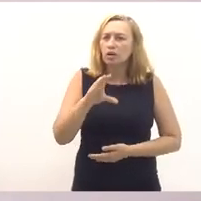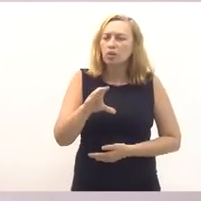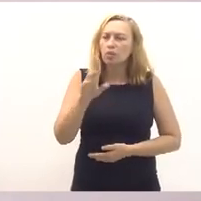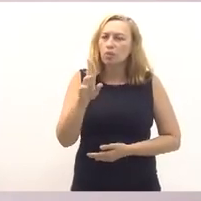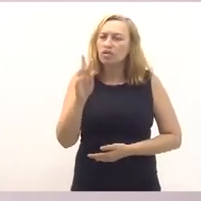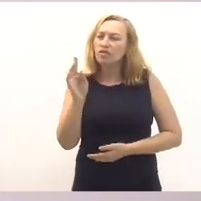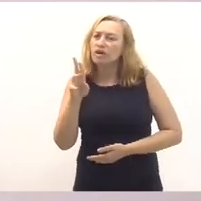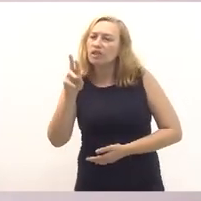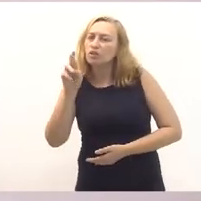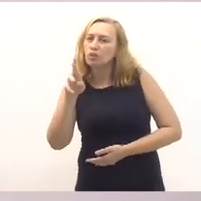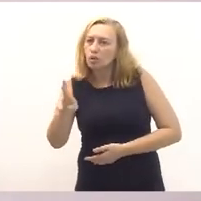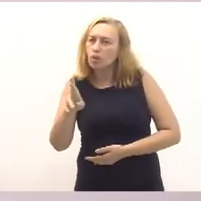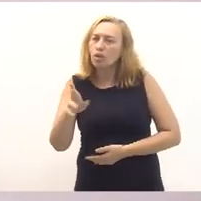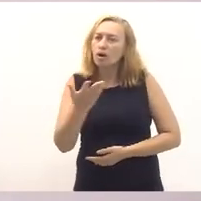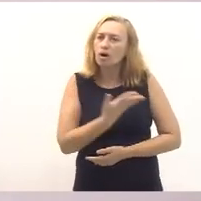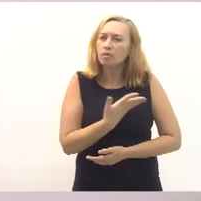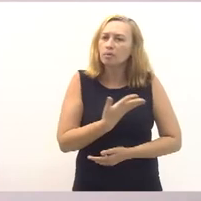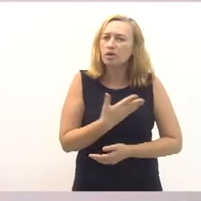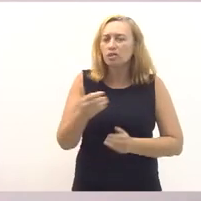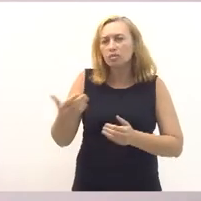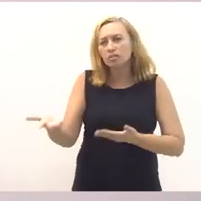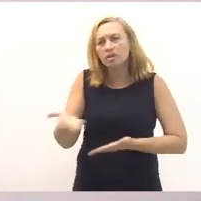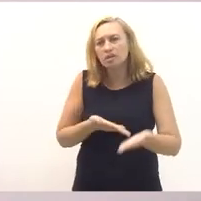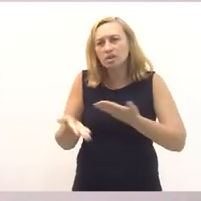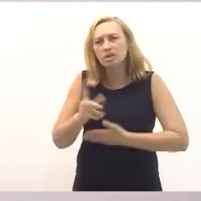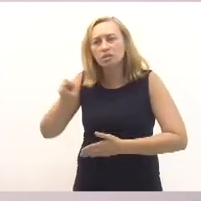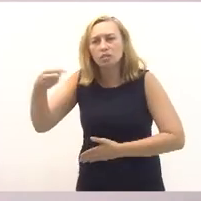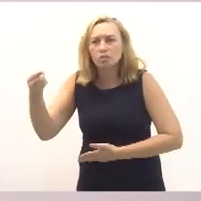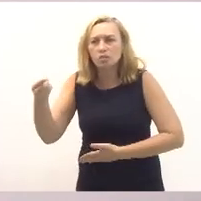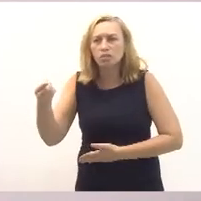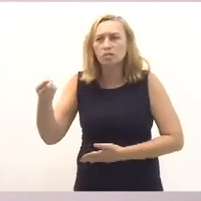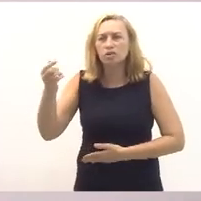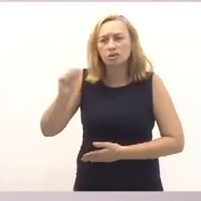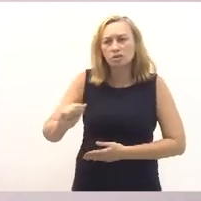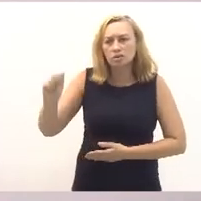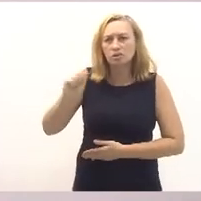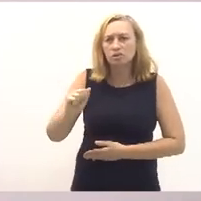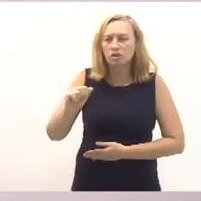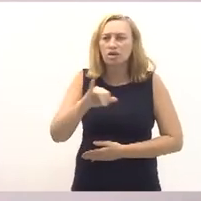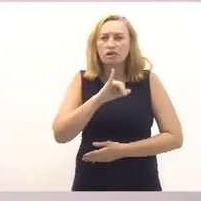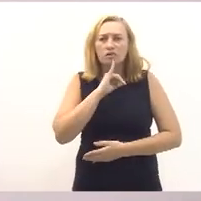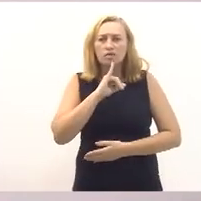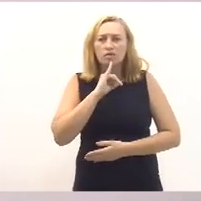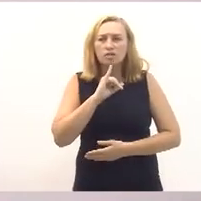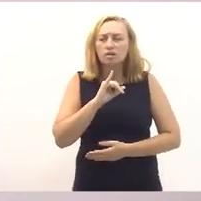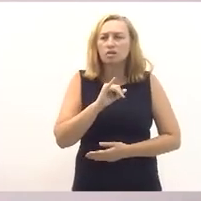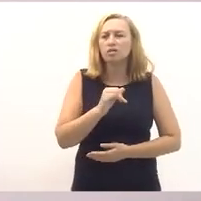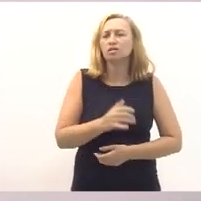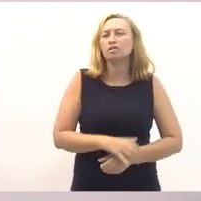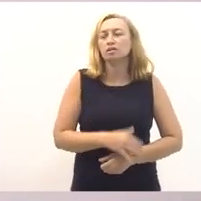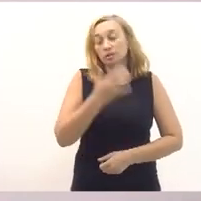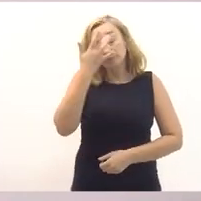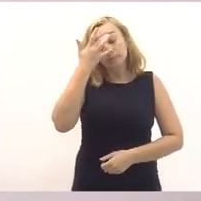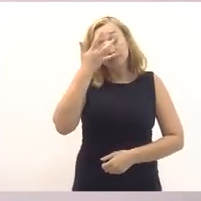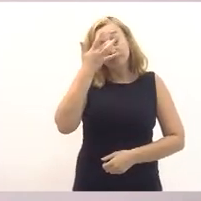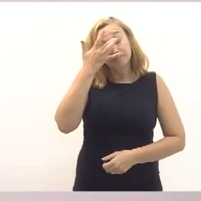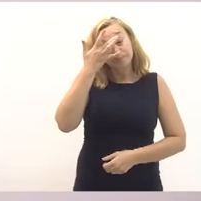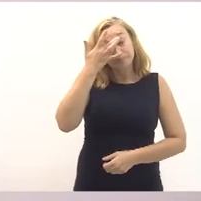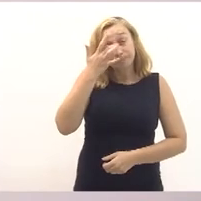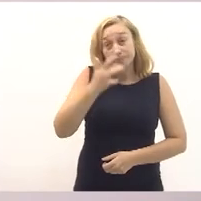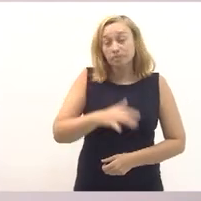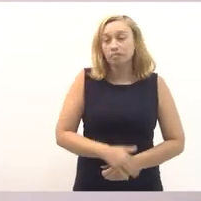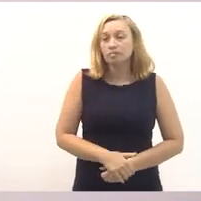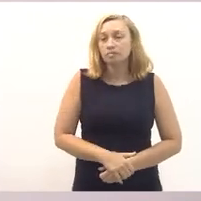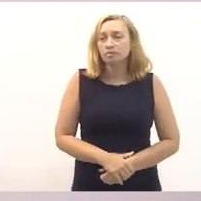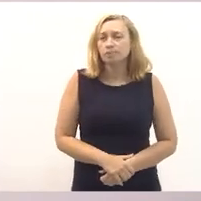parceria com outras associações e por vezes e infelizmente a importação coletiva e eu